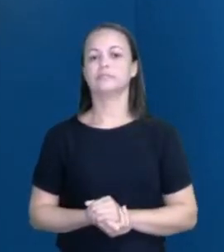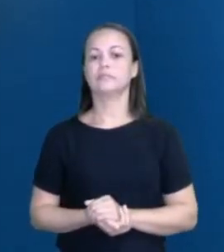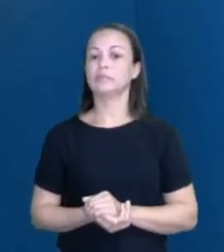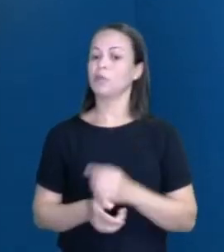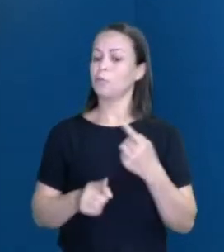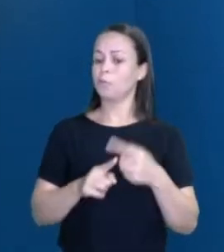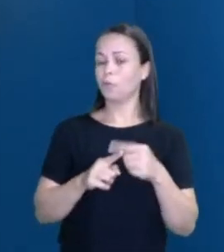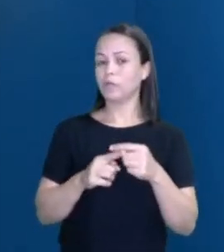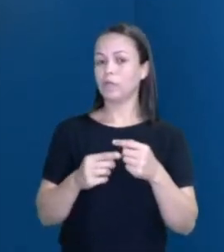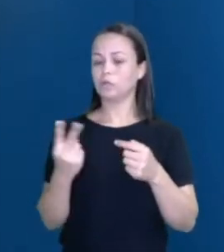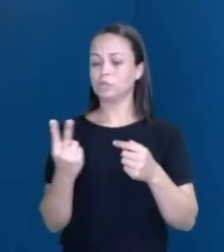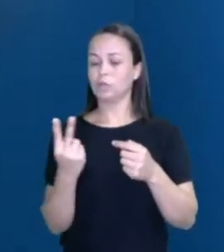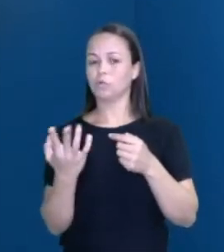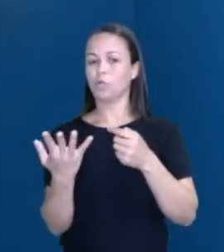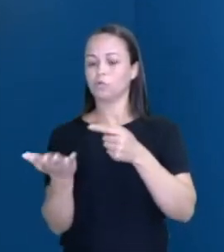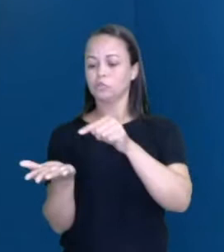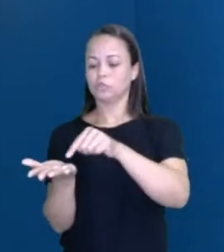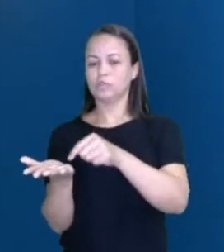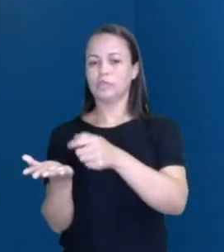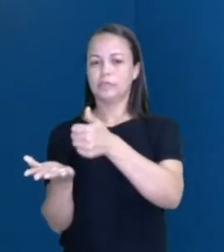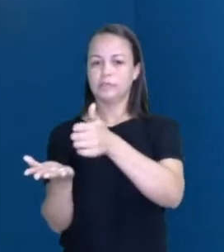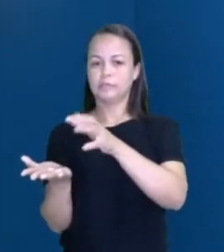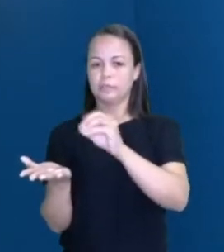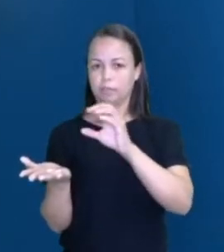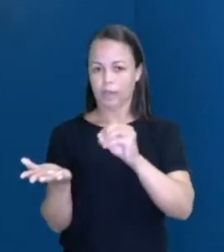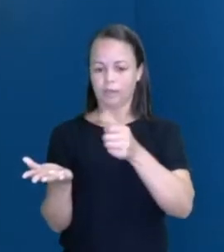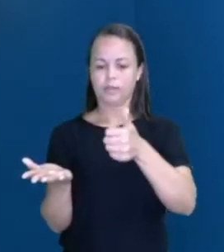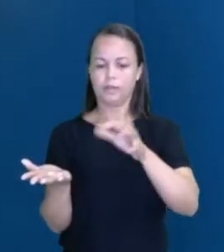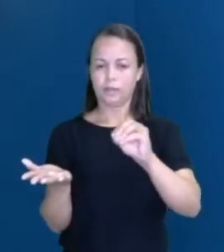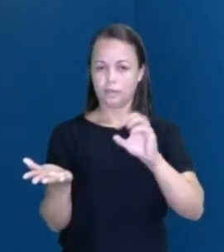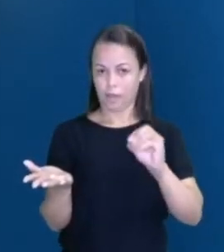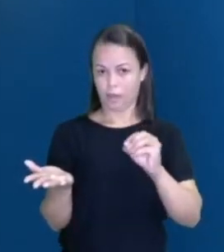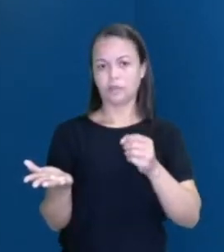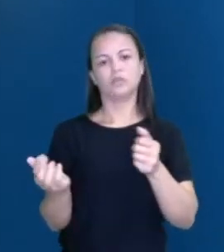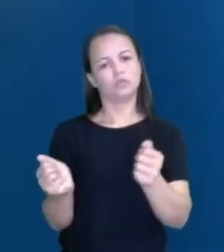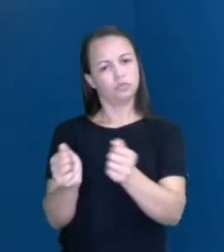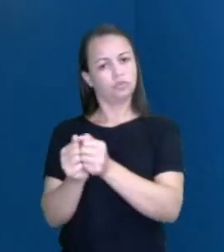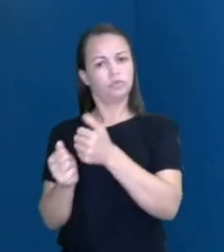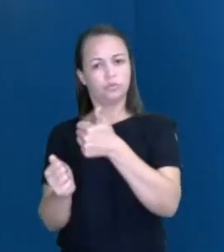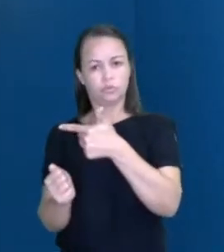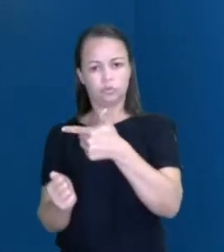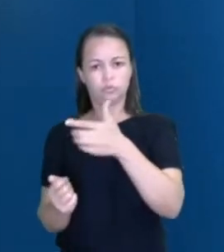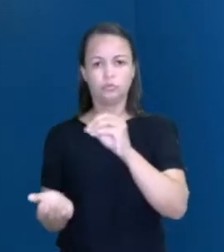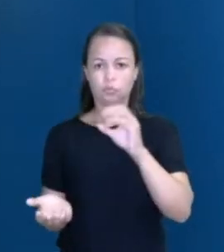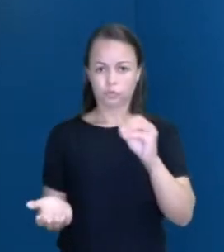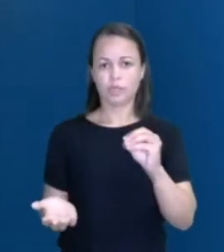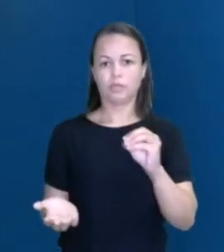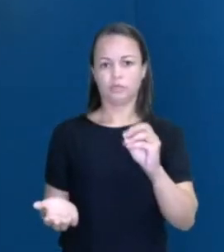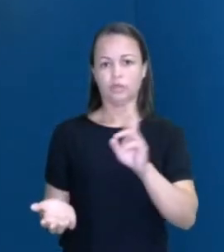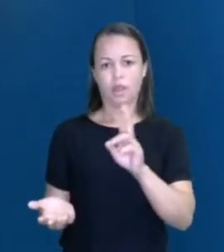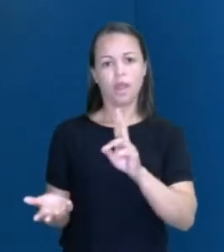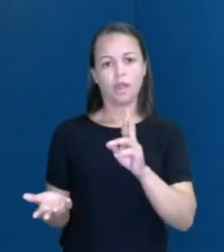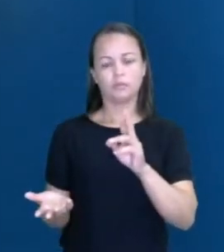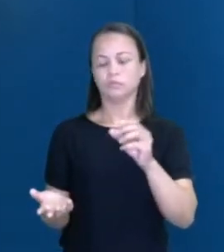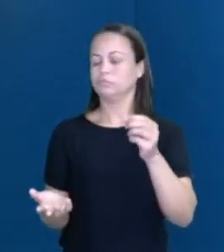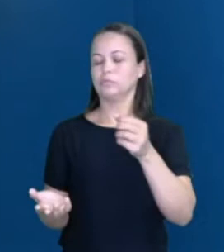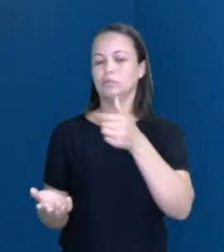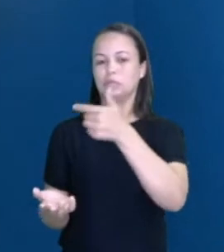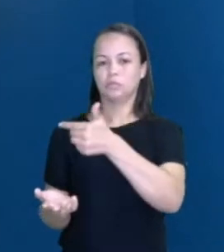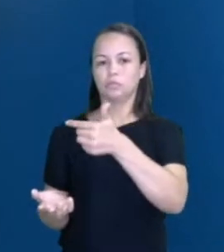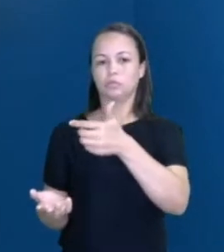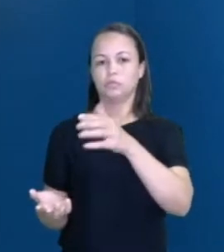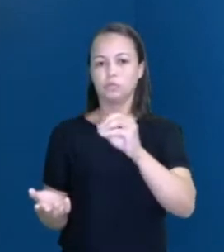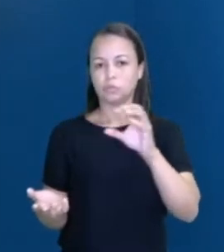Porque eu tenho dois pezinhos lá de 100. Lá, os nossos pezinhos verdes lá. No lado esquerdo, eu tenho